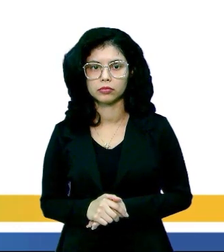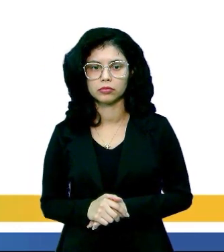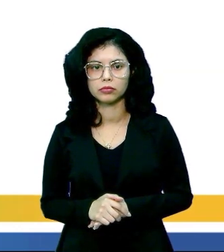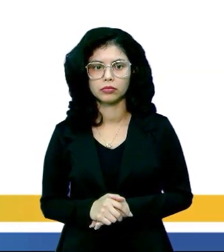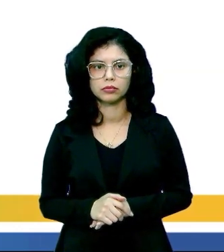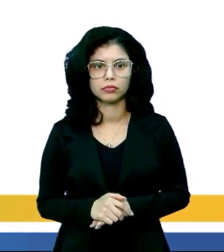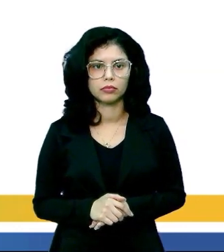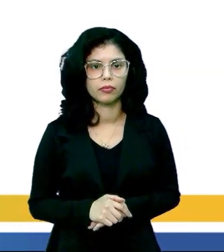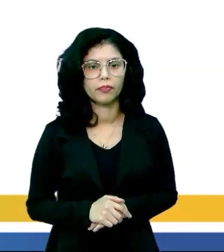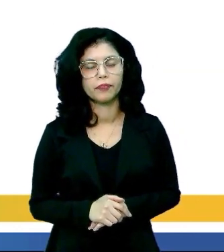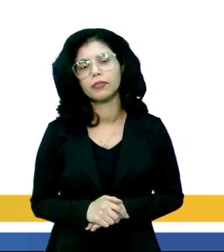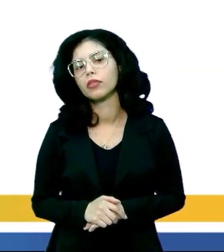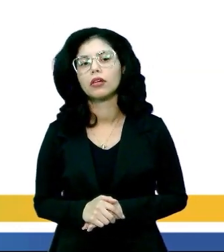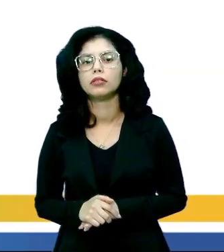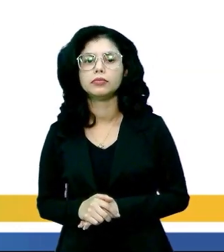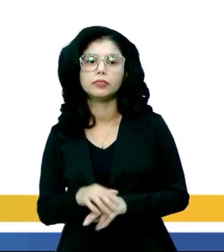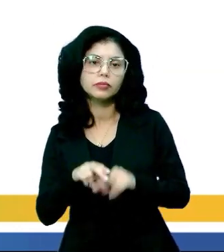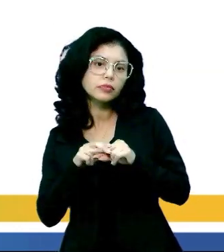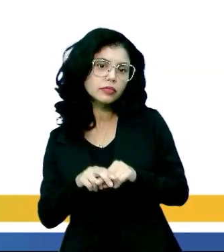320.